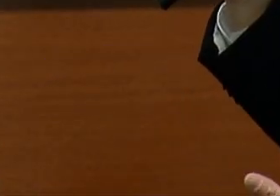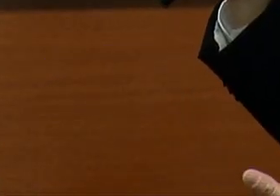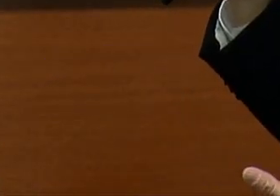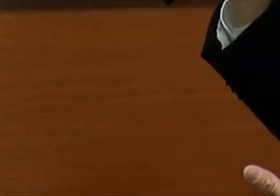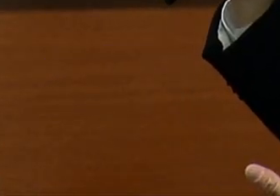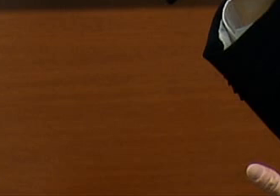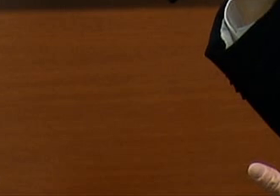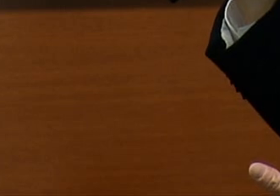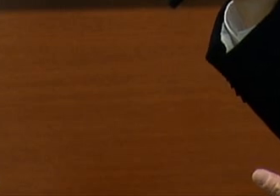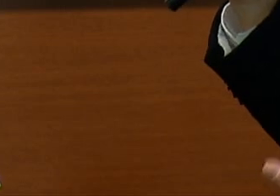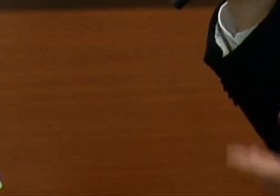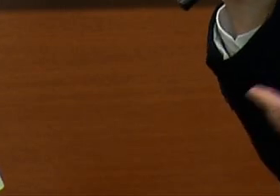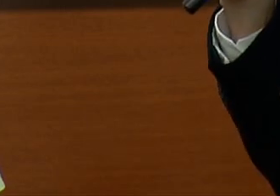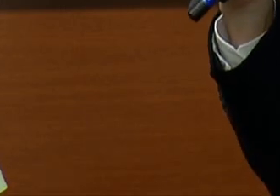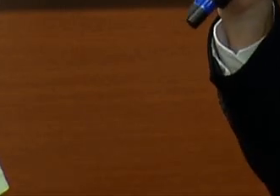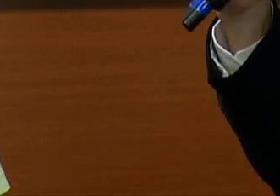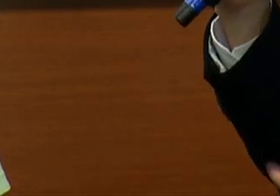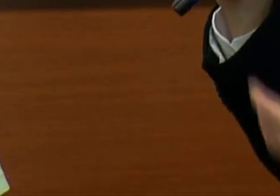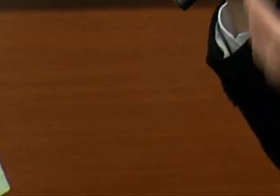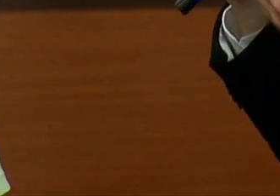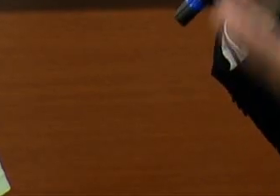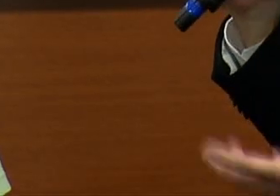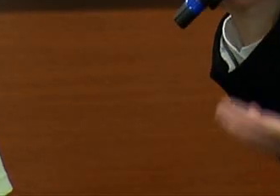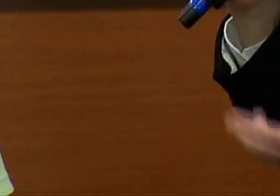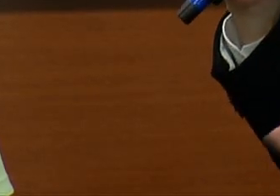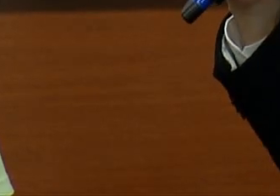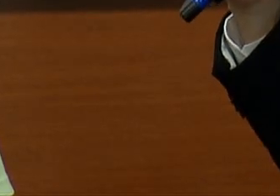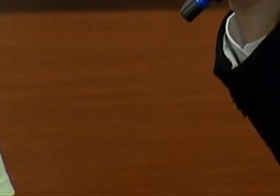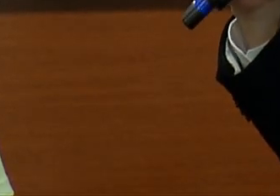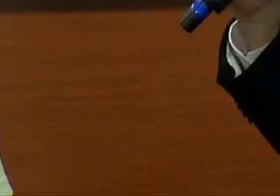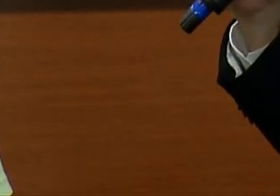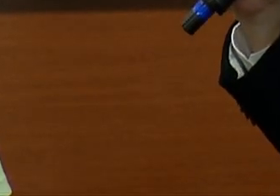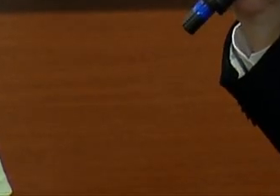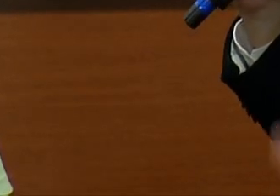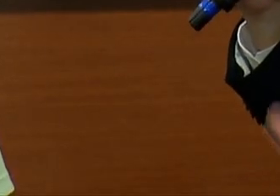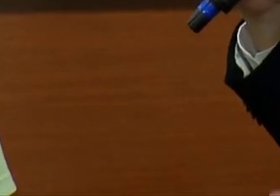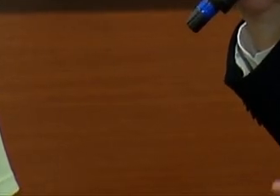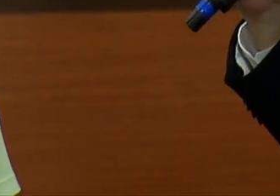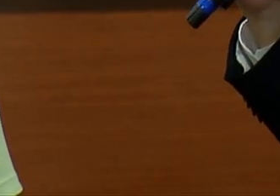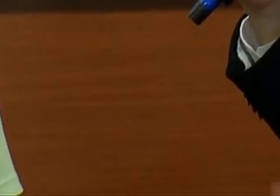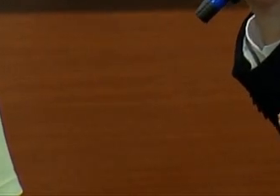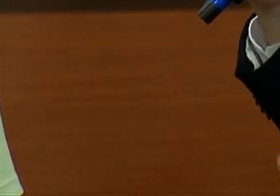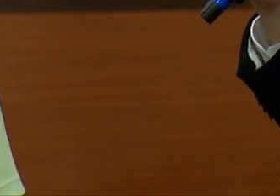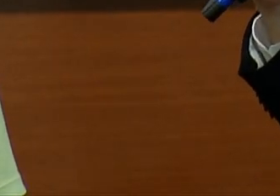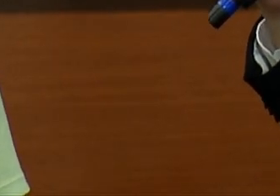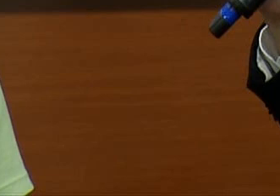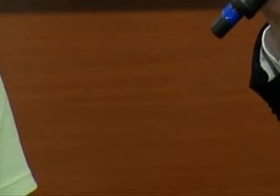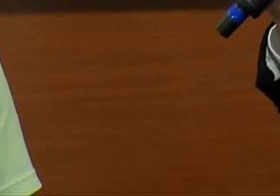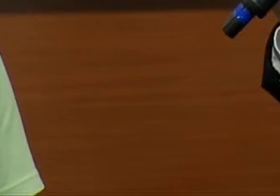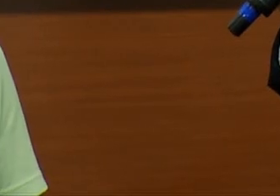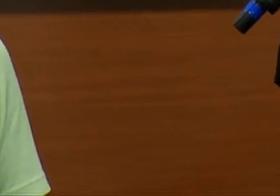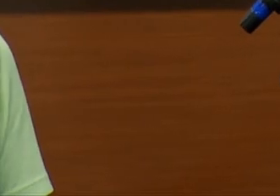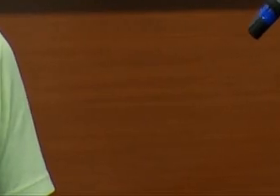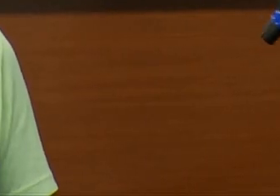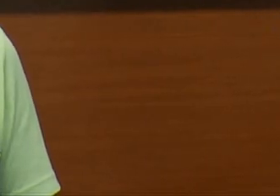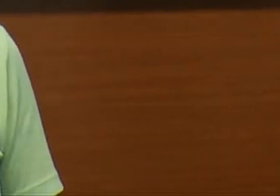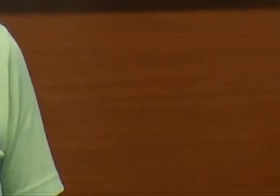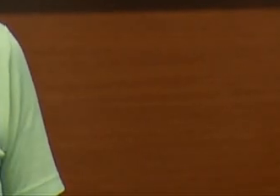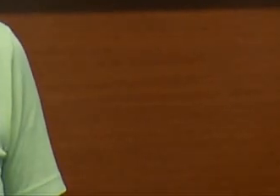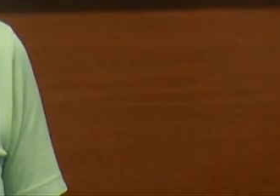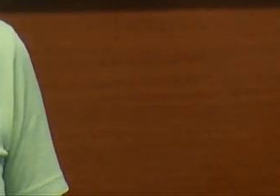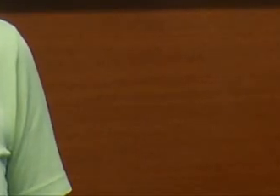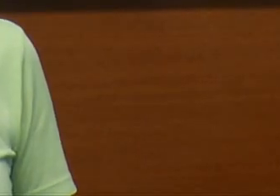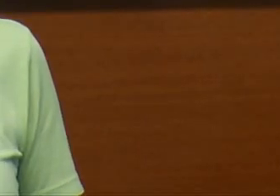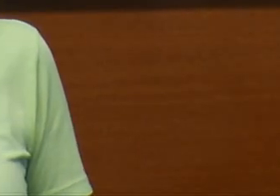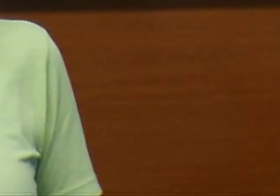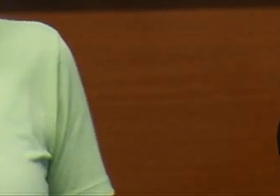falar. Coisas, inclusive, que em alguns veículos de imprensa são constantemente motivos de crítica. Inclusive, quantas